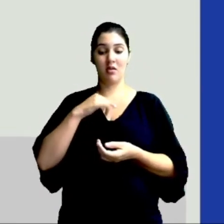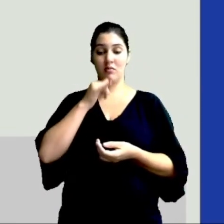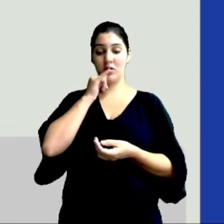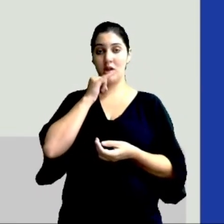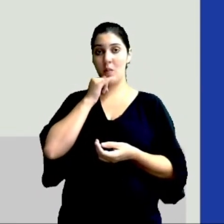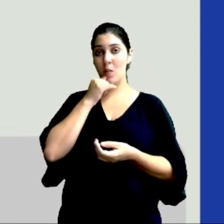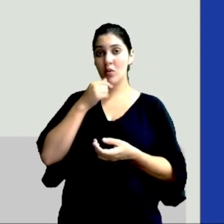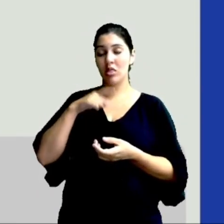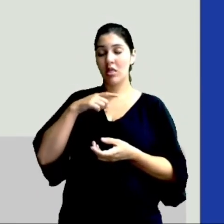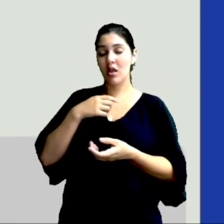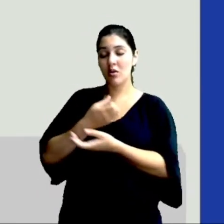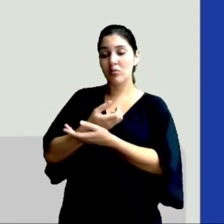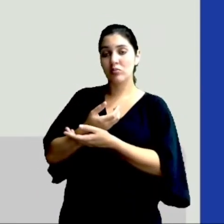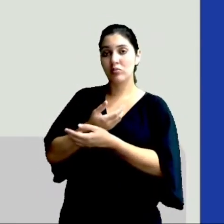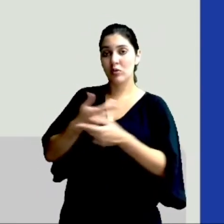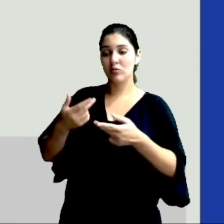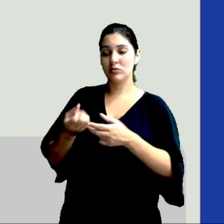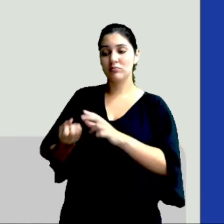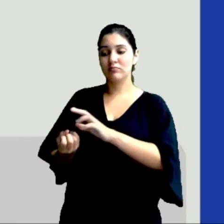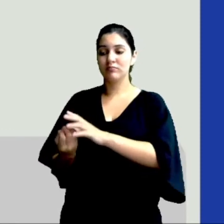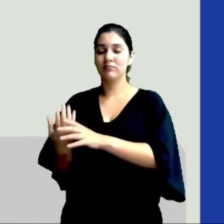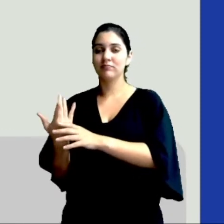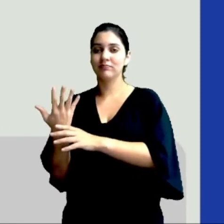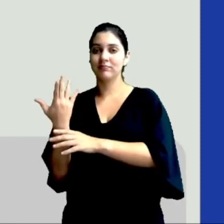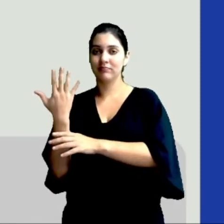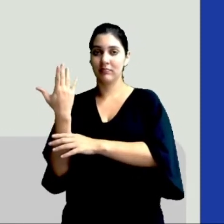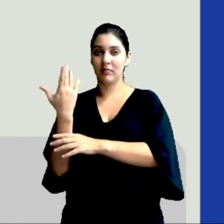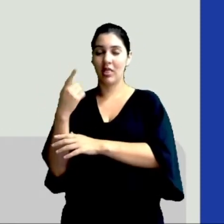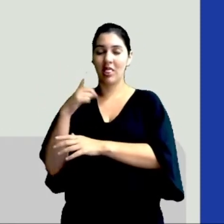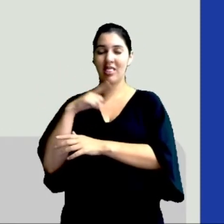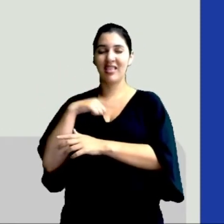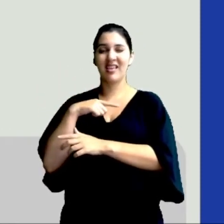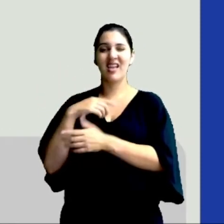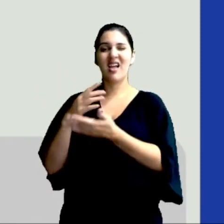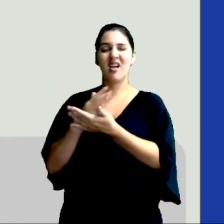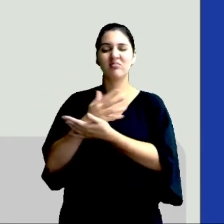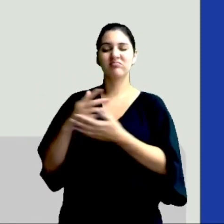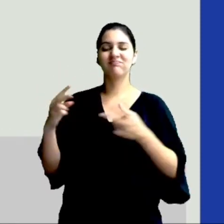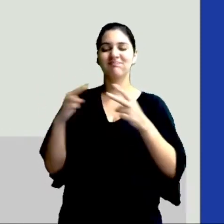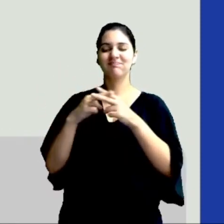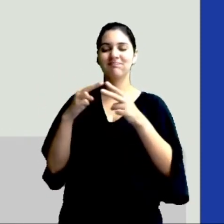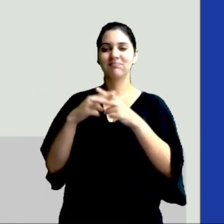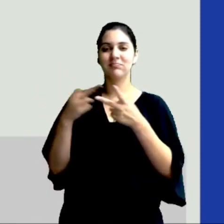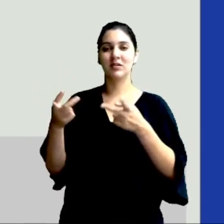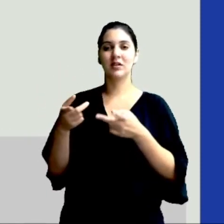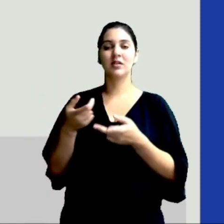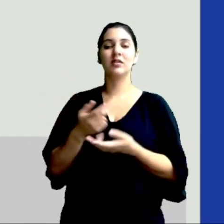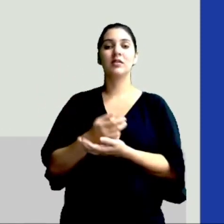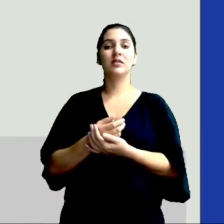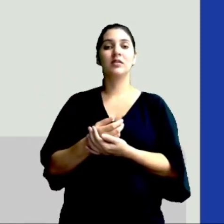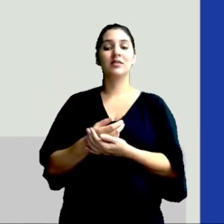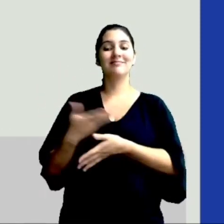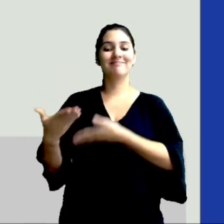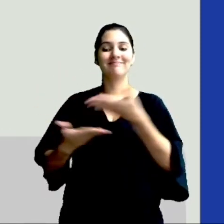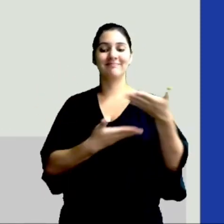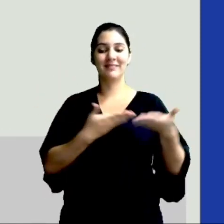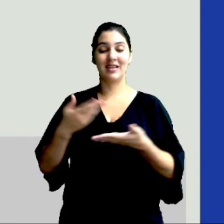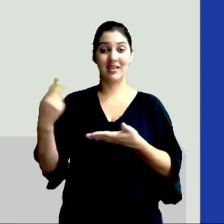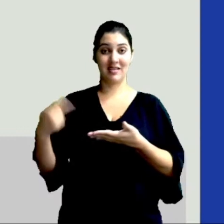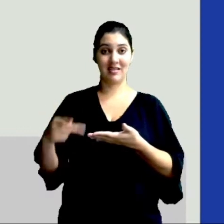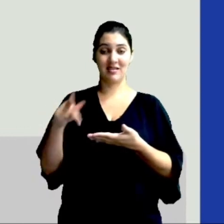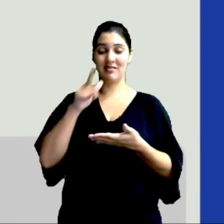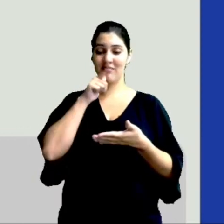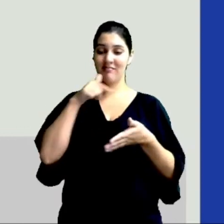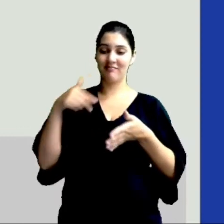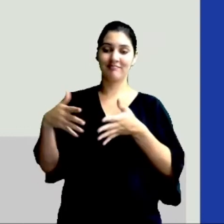plantado, que tenha água apagada. Então por isso que vai ter muitos conflitos, né, nessa região, muito interessante em relação a